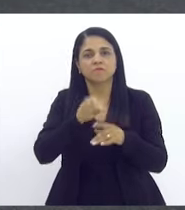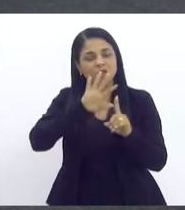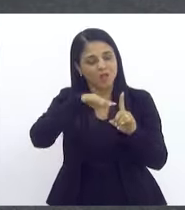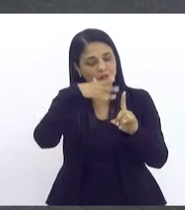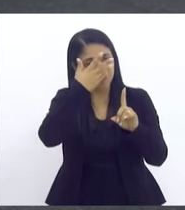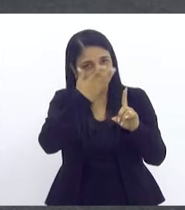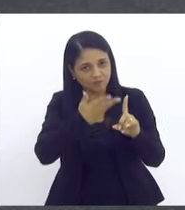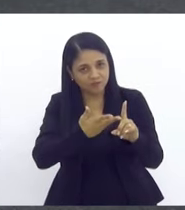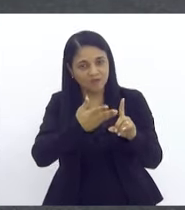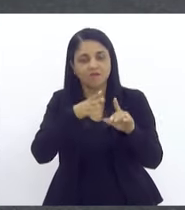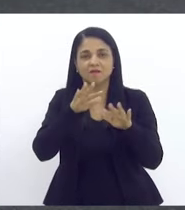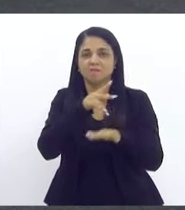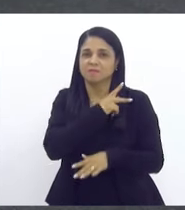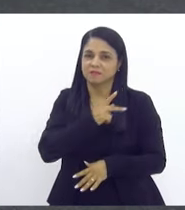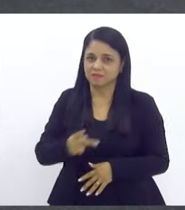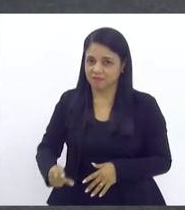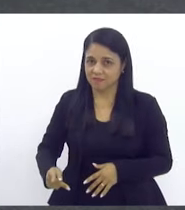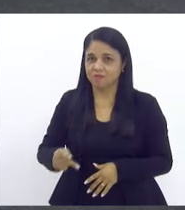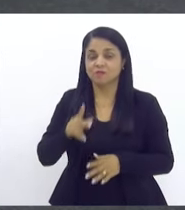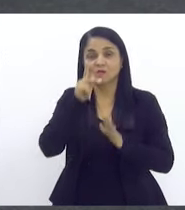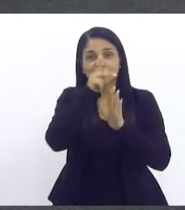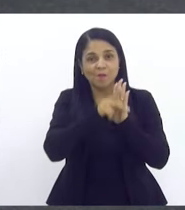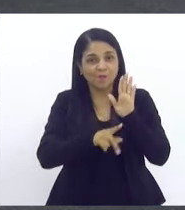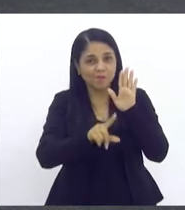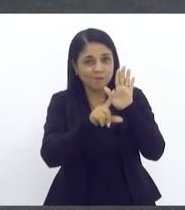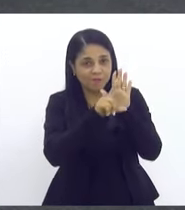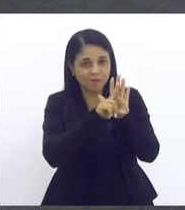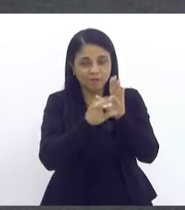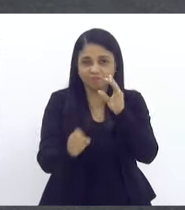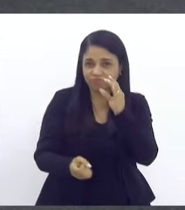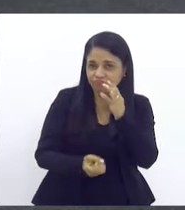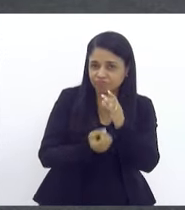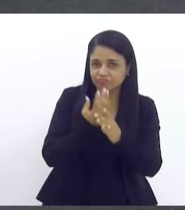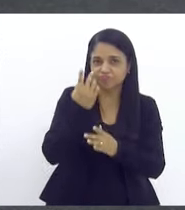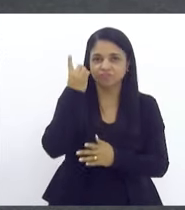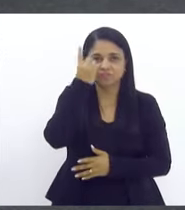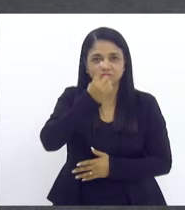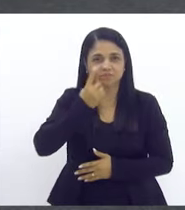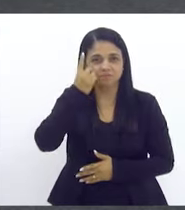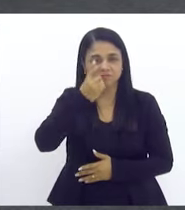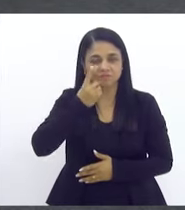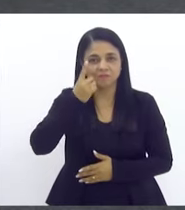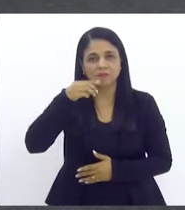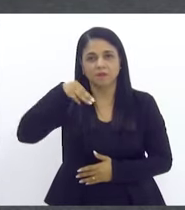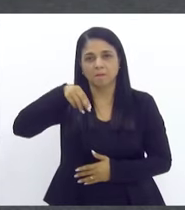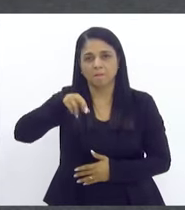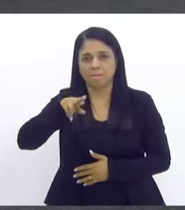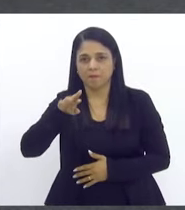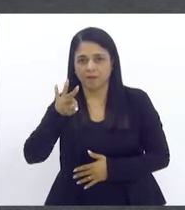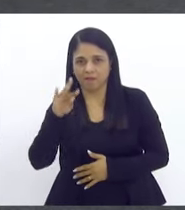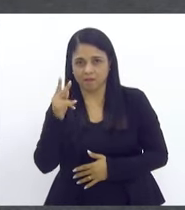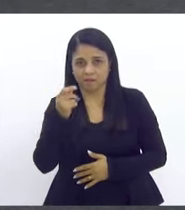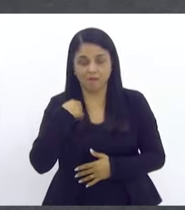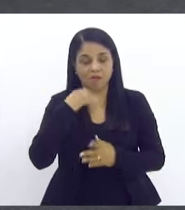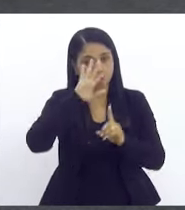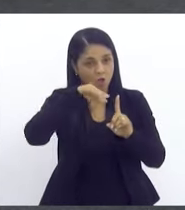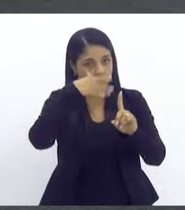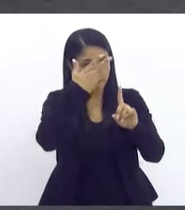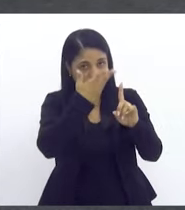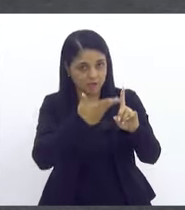presidenta, também o projeto de autoria da deputada Marta Rocha, que dá uma